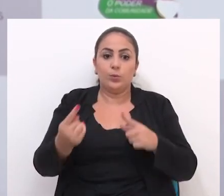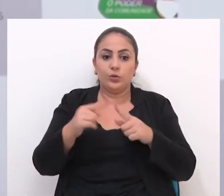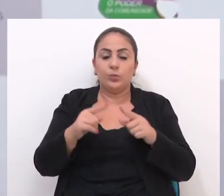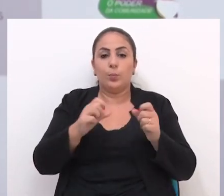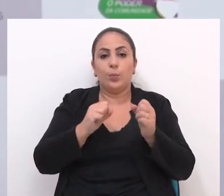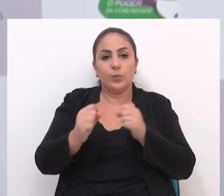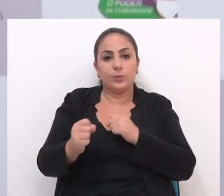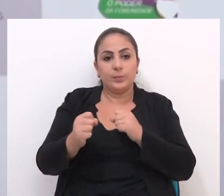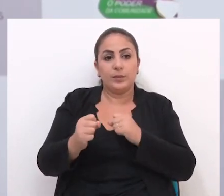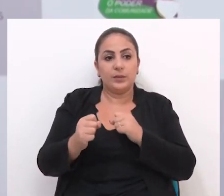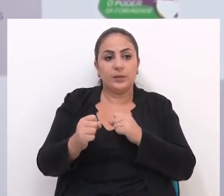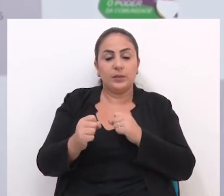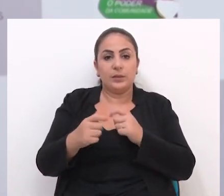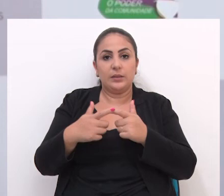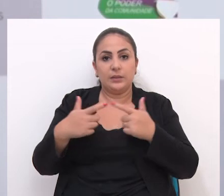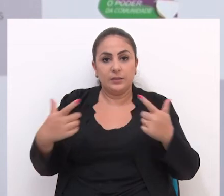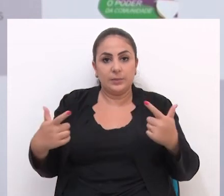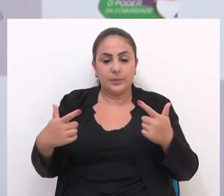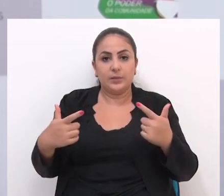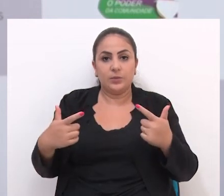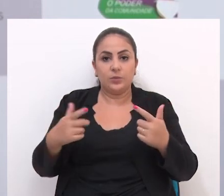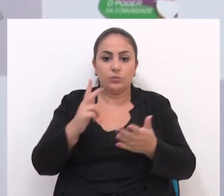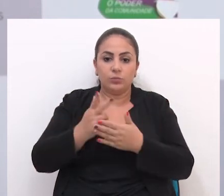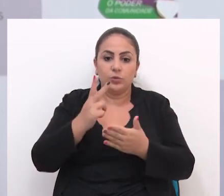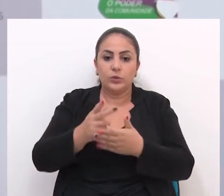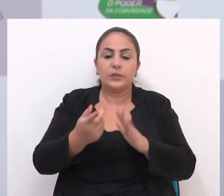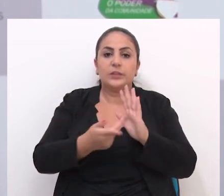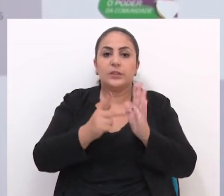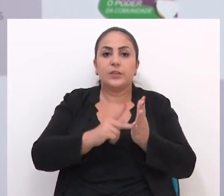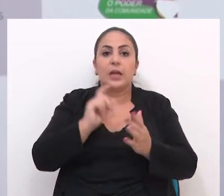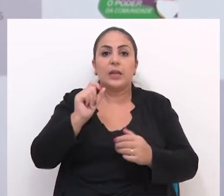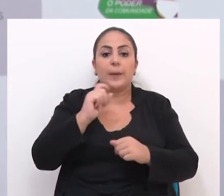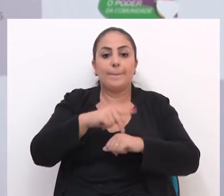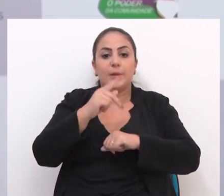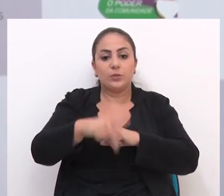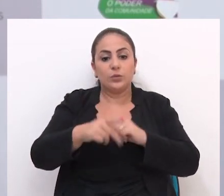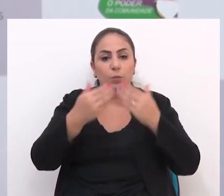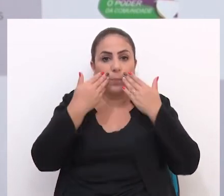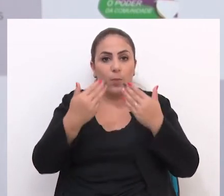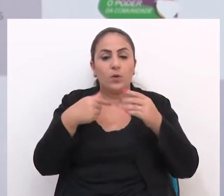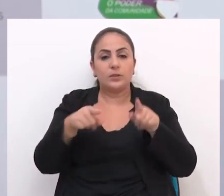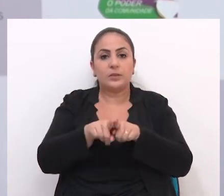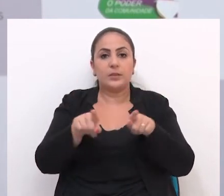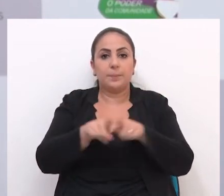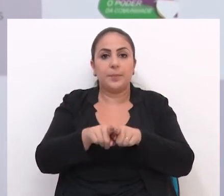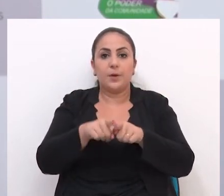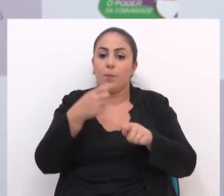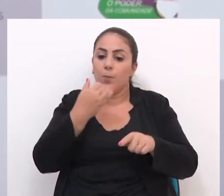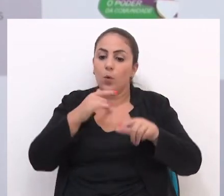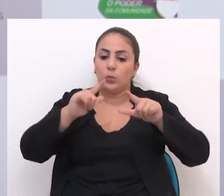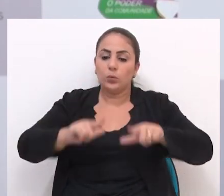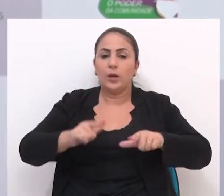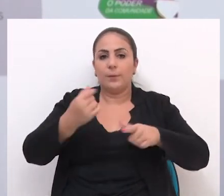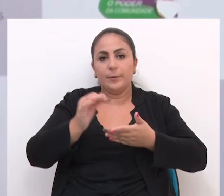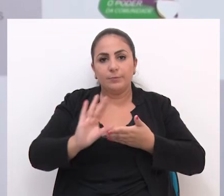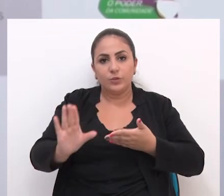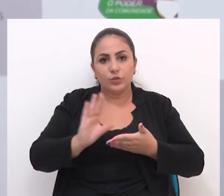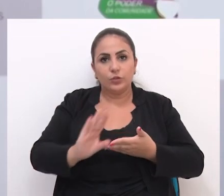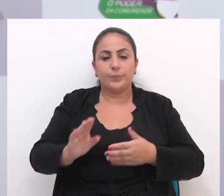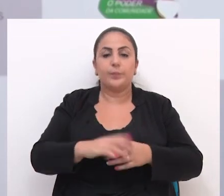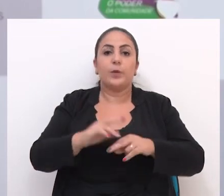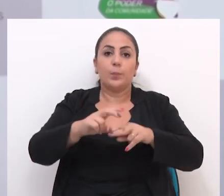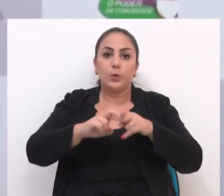de possibilitar crescimento contínuo, o que significa que Passo Fundo demonstra também, obviamente, um bom ambiente para se